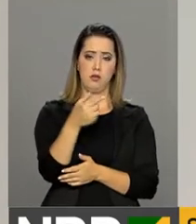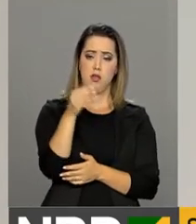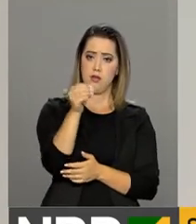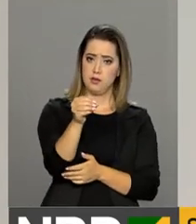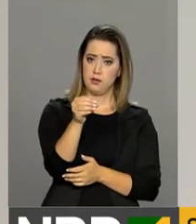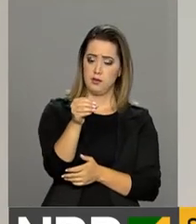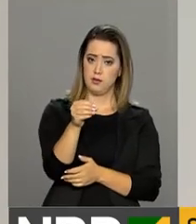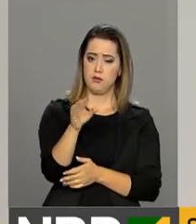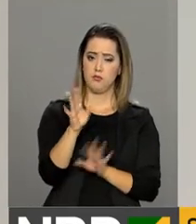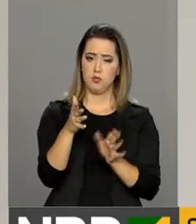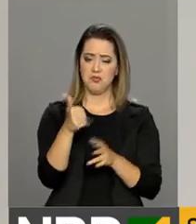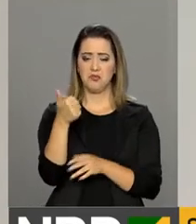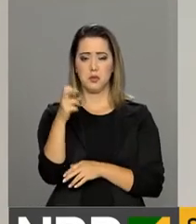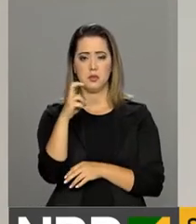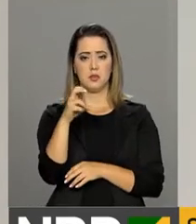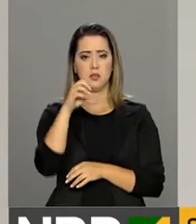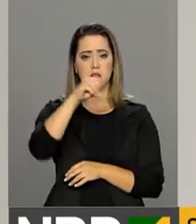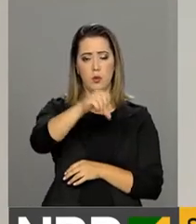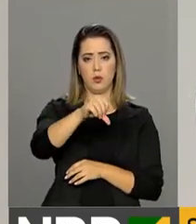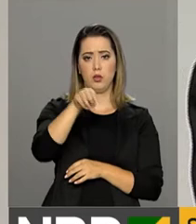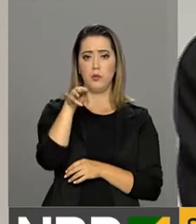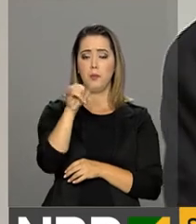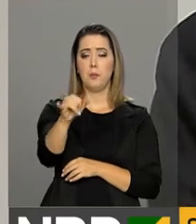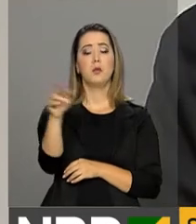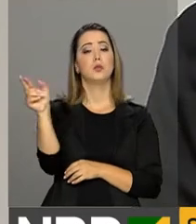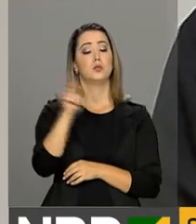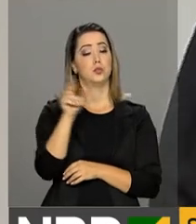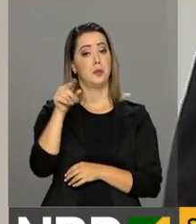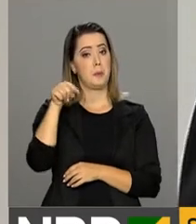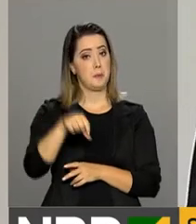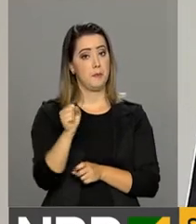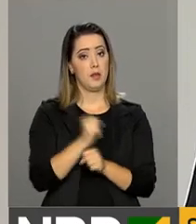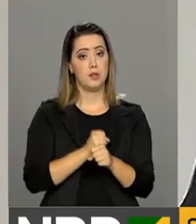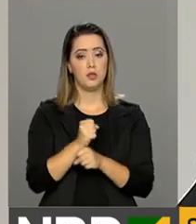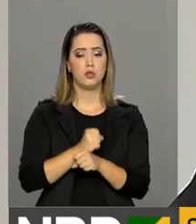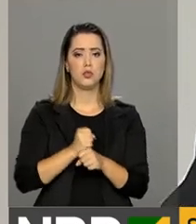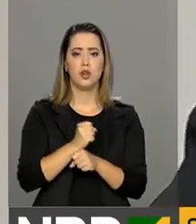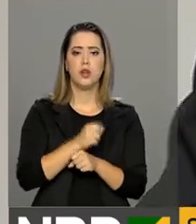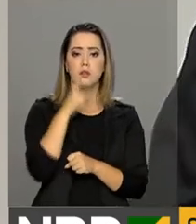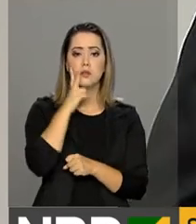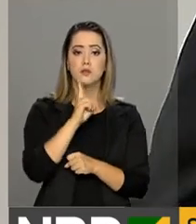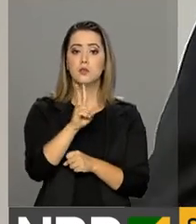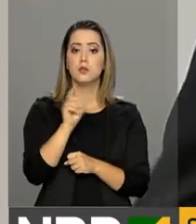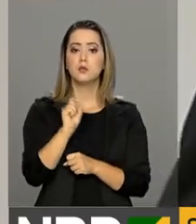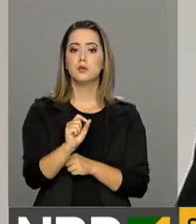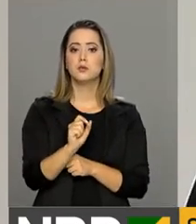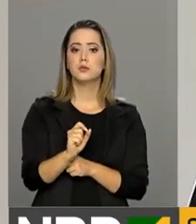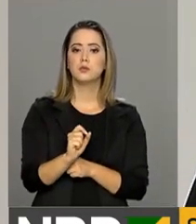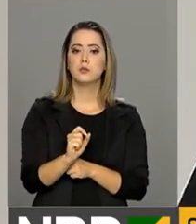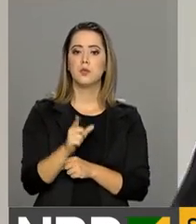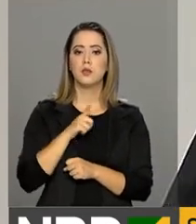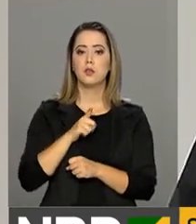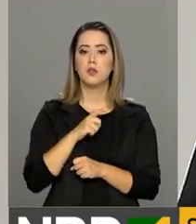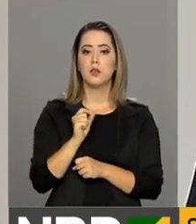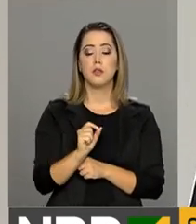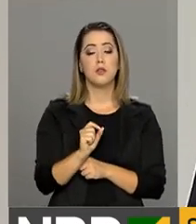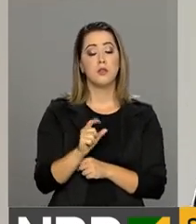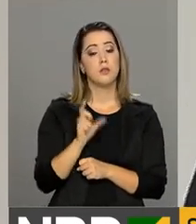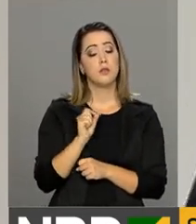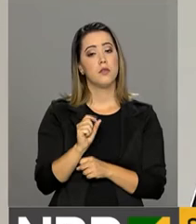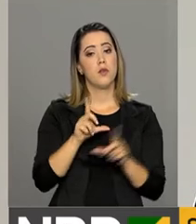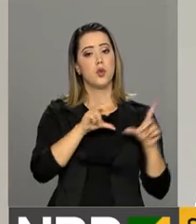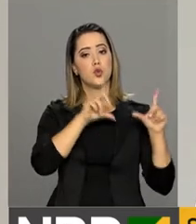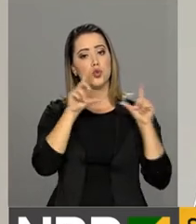nós fomos até 159 bilhões de reais e neste ano verificou-se o seguinte interessante ouvir um ato uma má